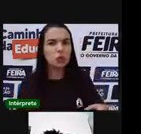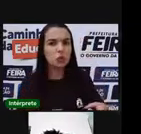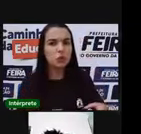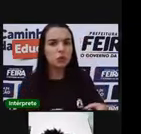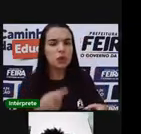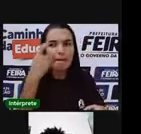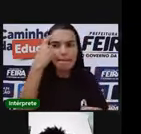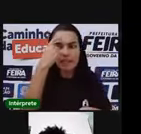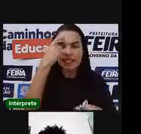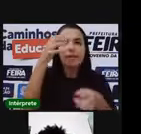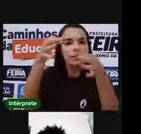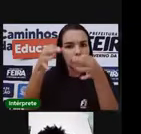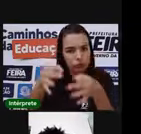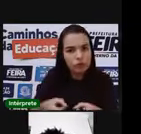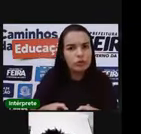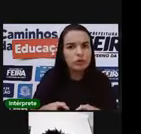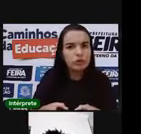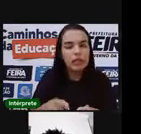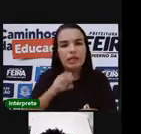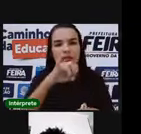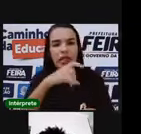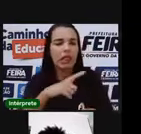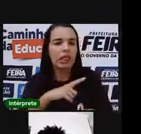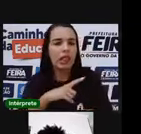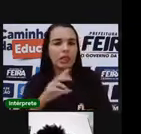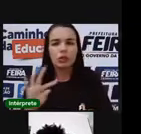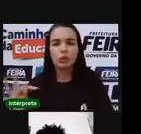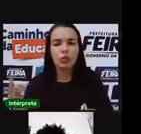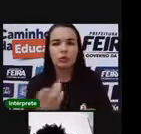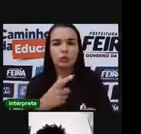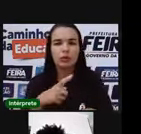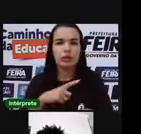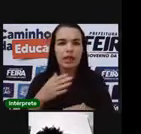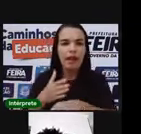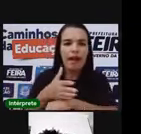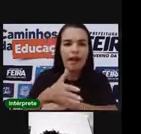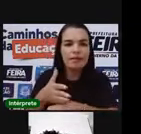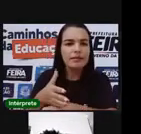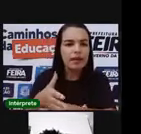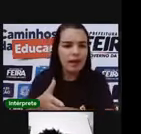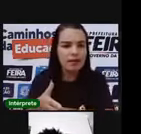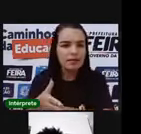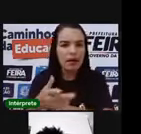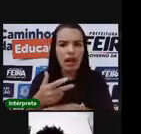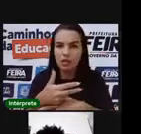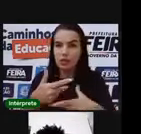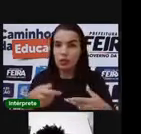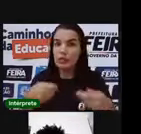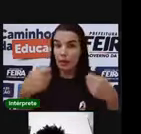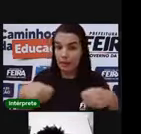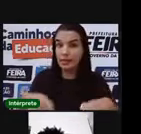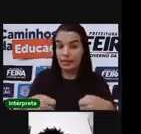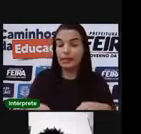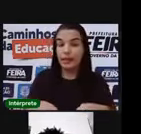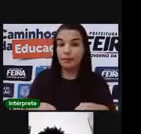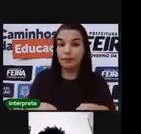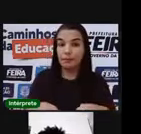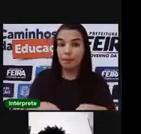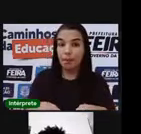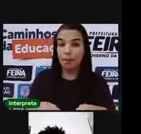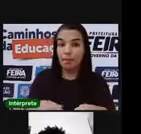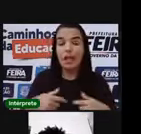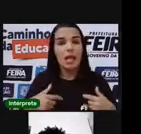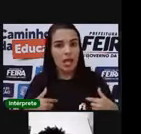mundo tem acesso àquilo que precisa e eu estou agindo